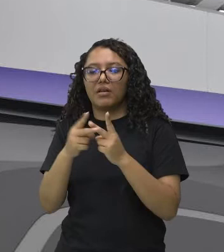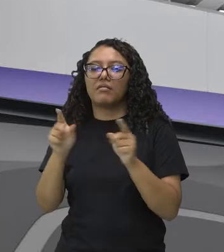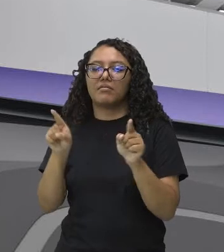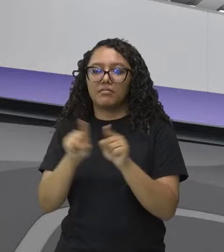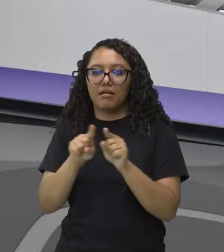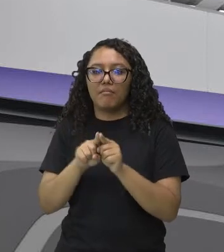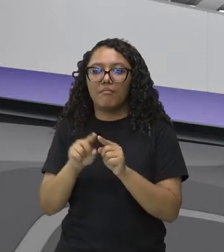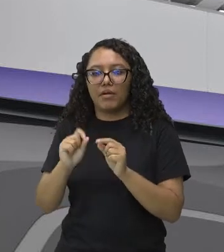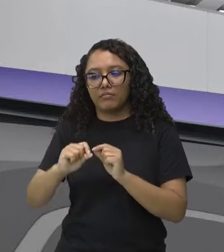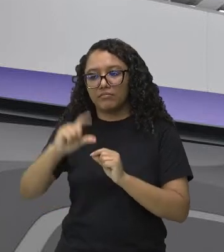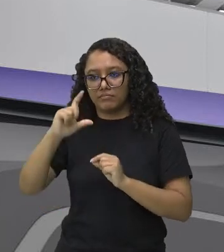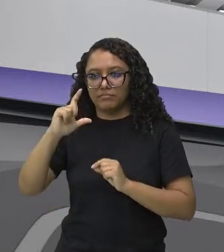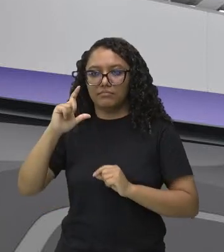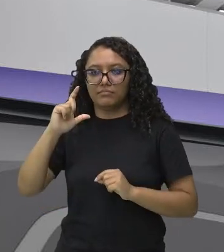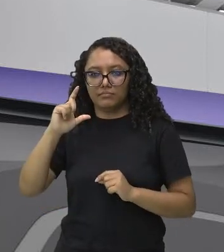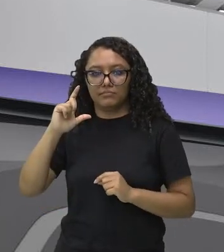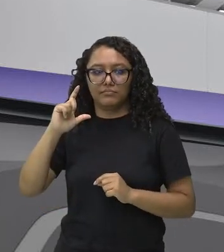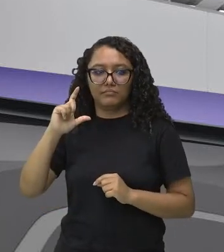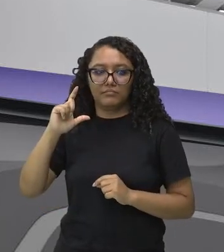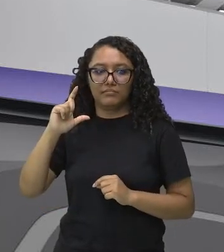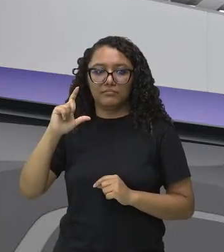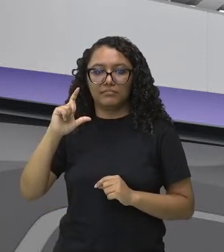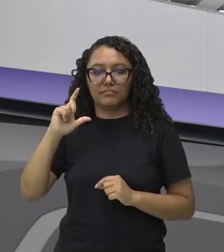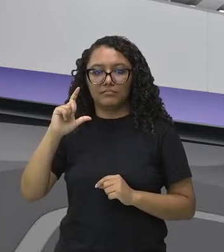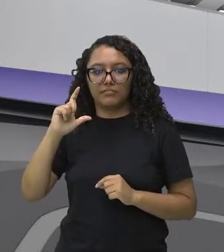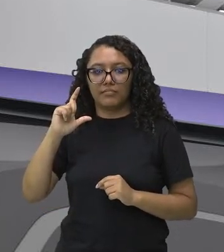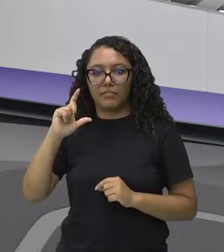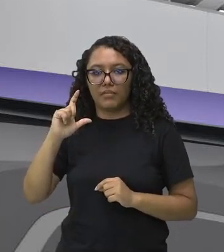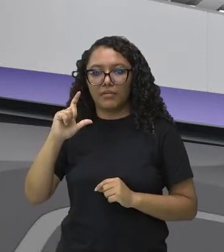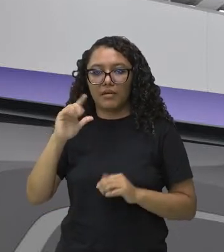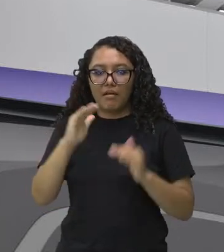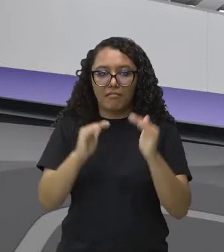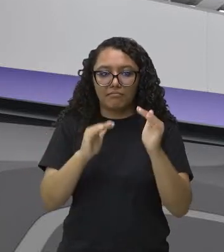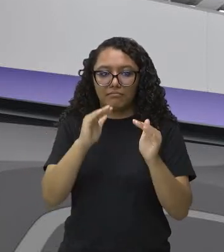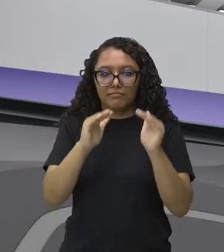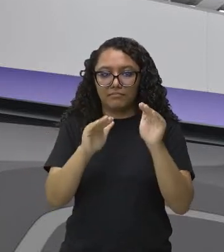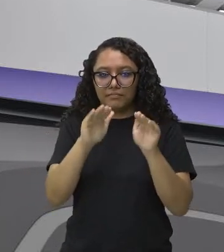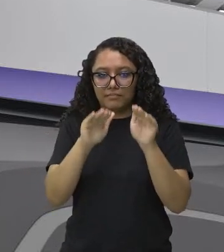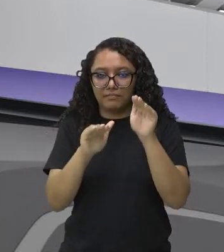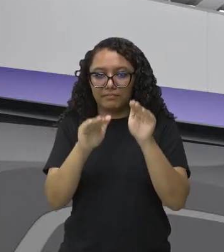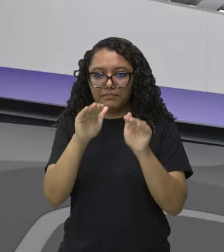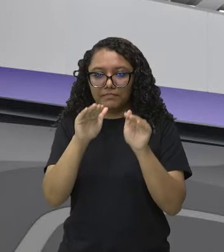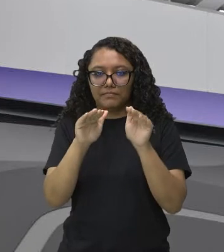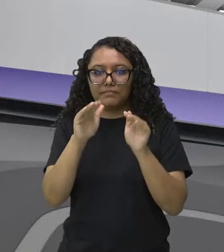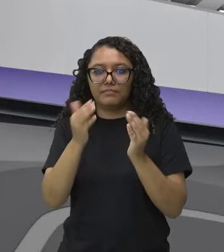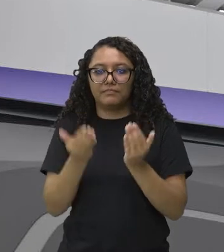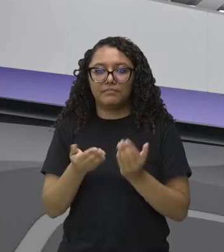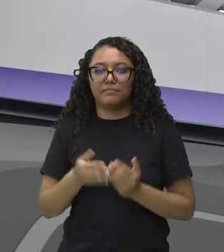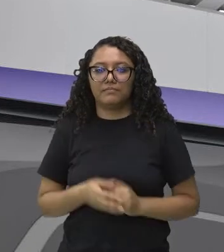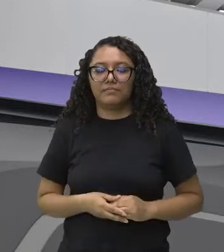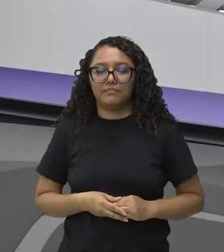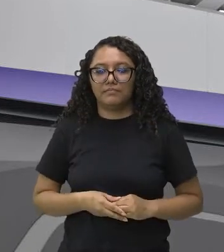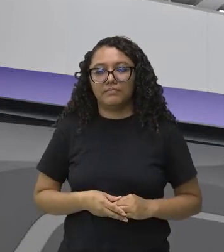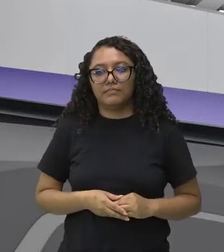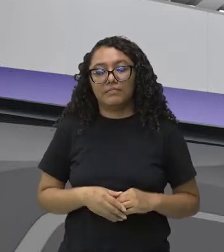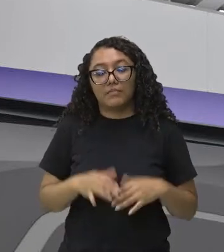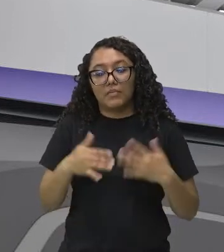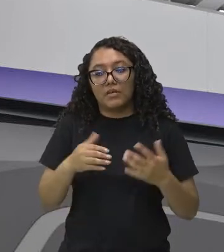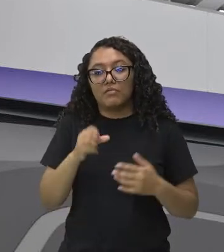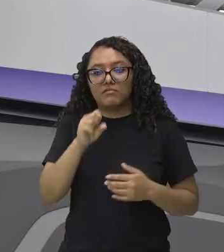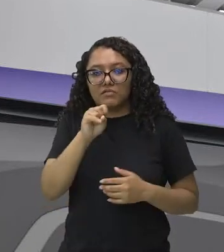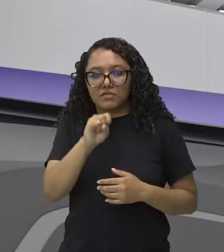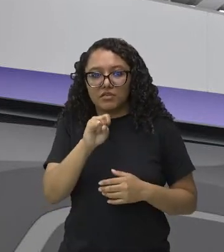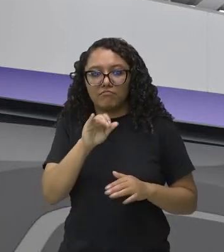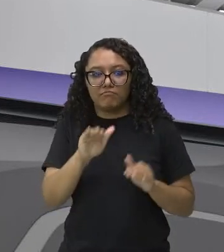os valores eles são diretamente proporcionais, né? Então, se os valores são diretamente proporcionais, eu